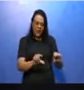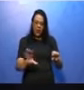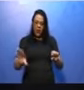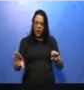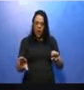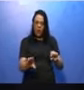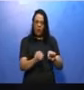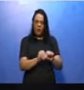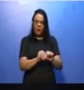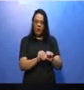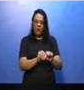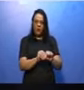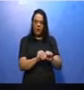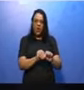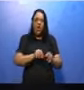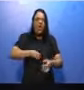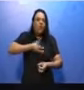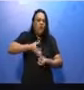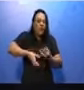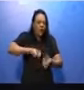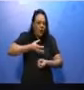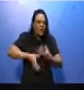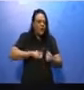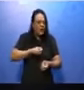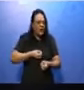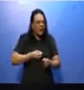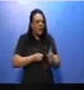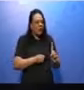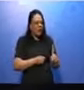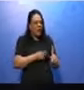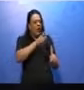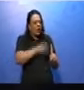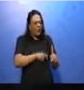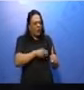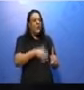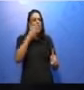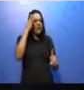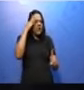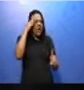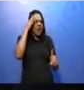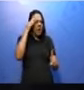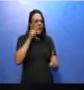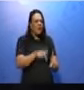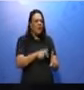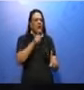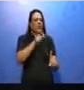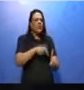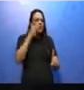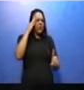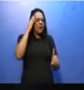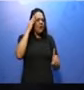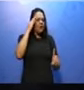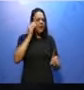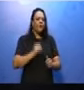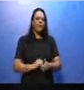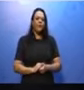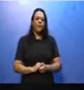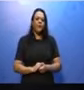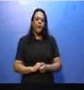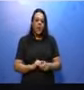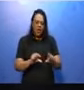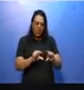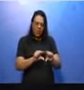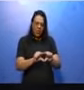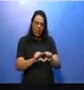vem antes, uma informação que já é do conhecimento do interlocutor, de quem está lendo, de quem está ouvindo. Explica